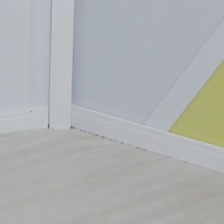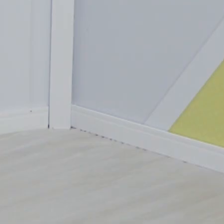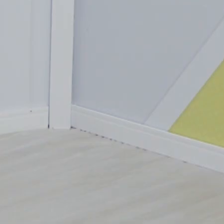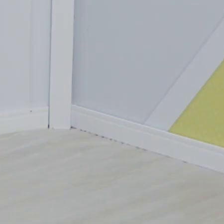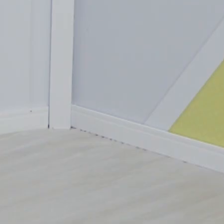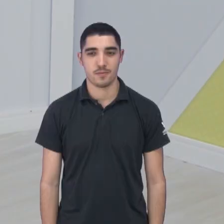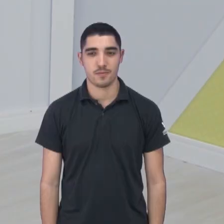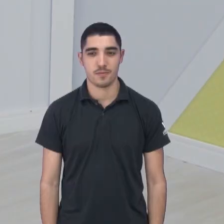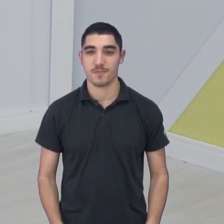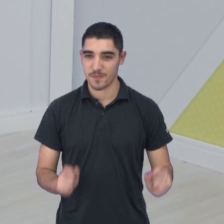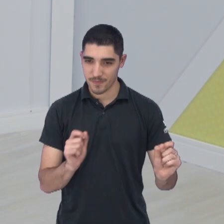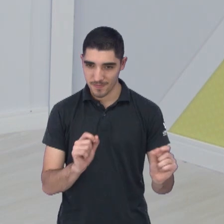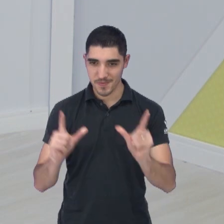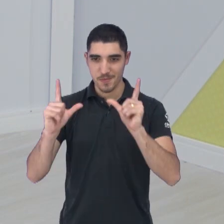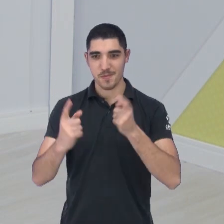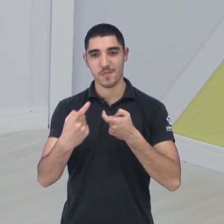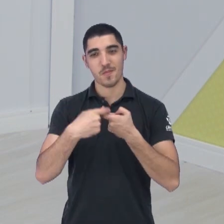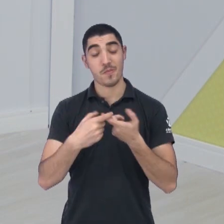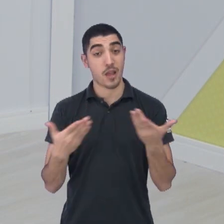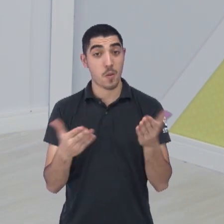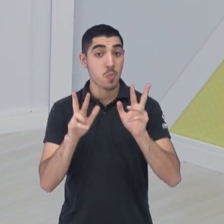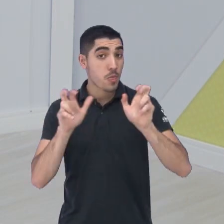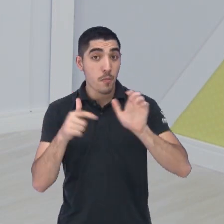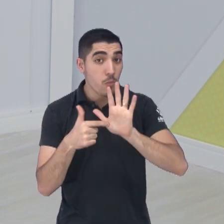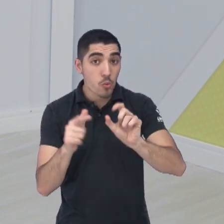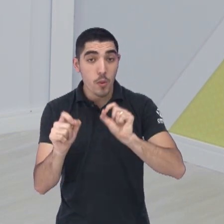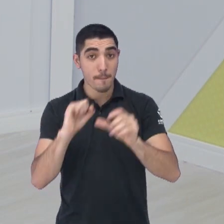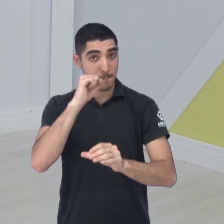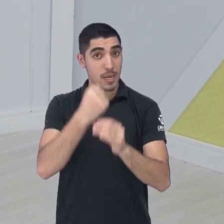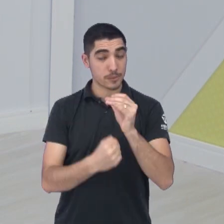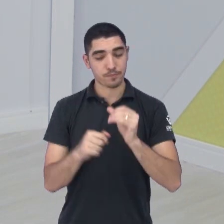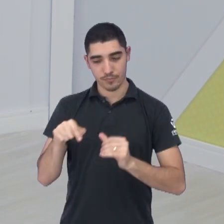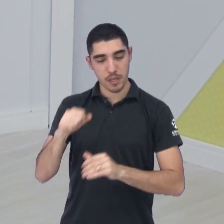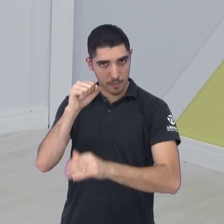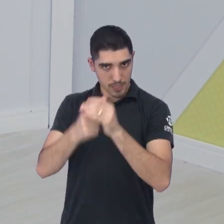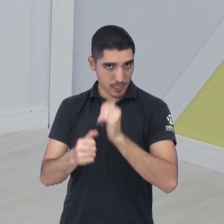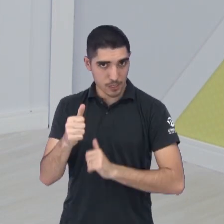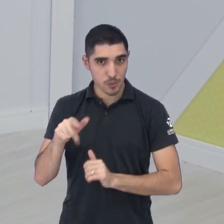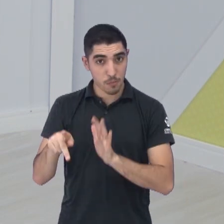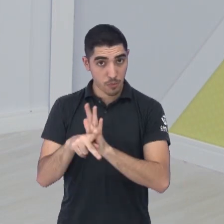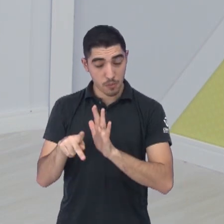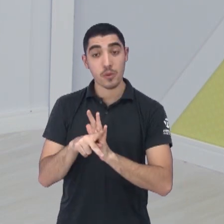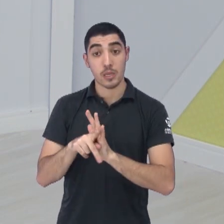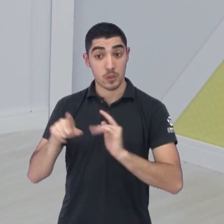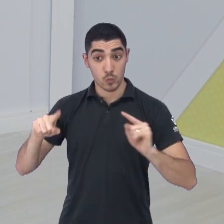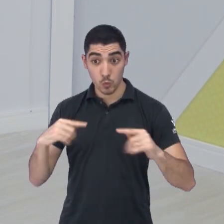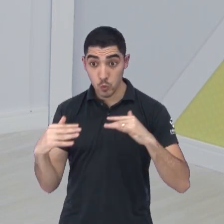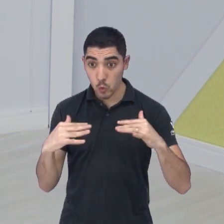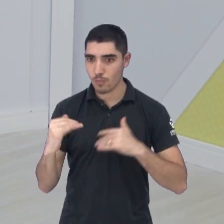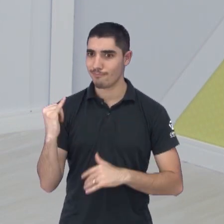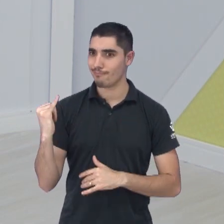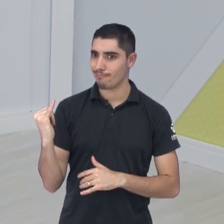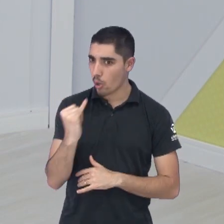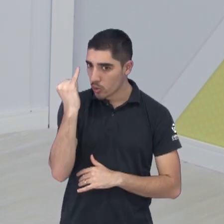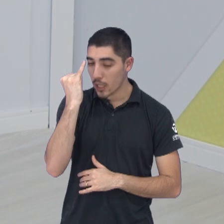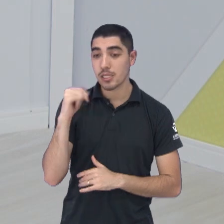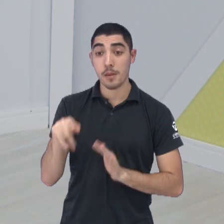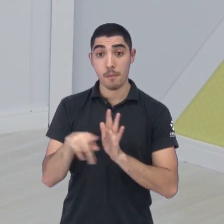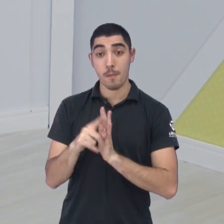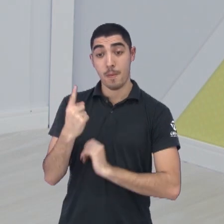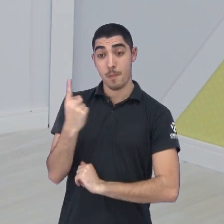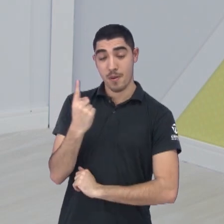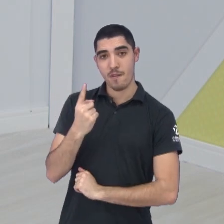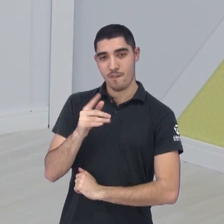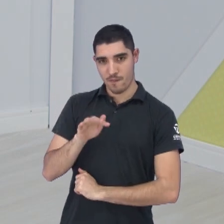Muito bem, estamos de volta com a Hora do Esporte, agora para falar de basquete. O São José Basquetebol tem um jogo importante aí pelo fechamento da primeira fase